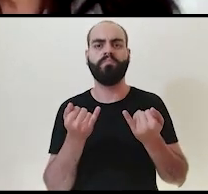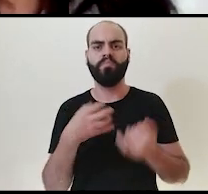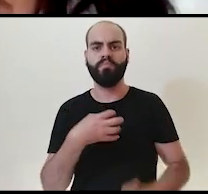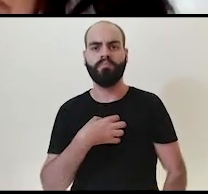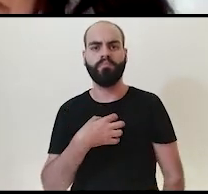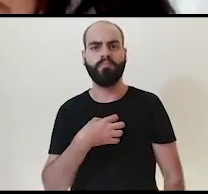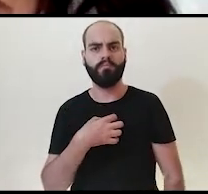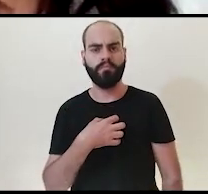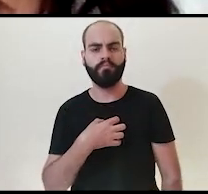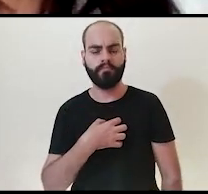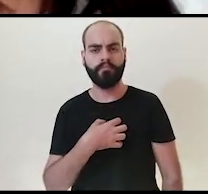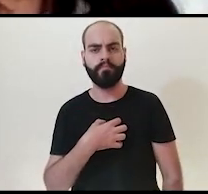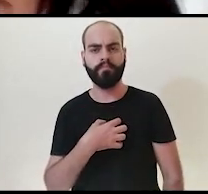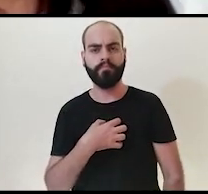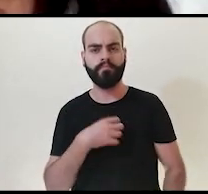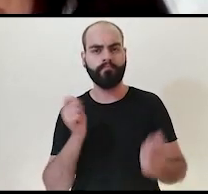de uma maneira,